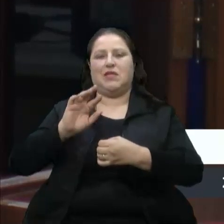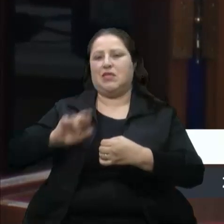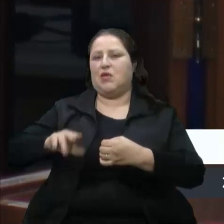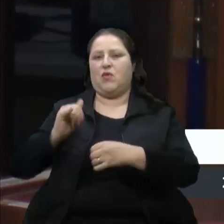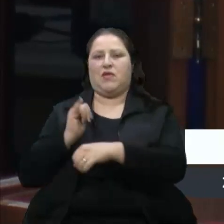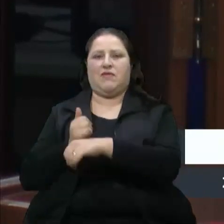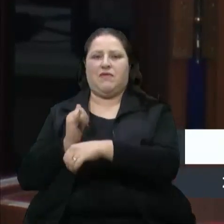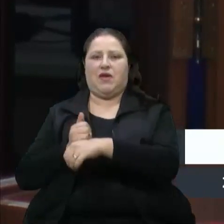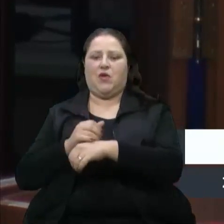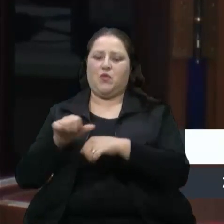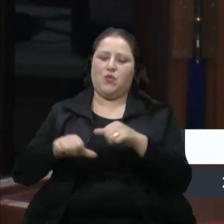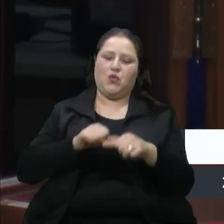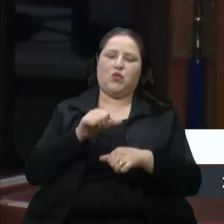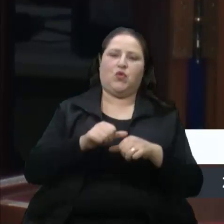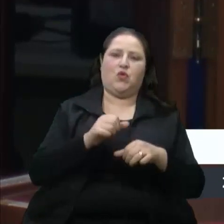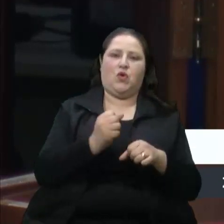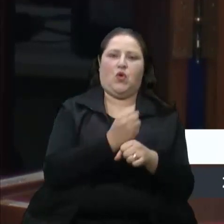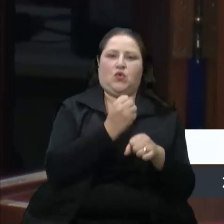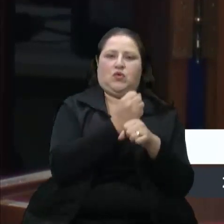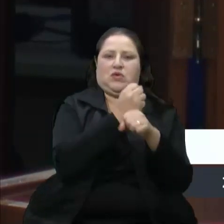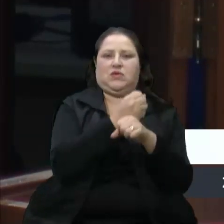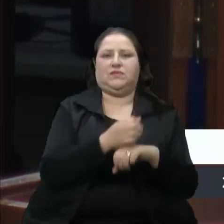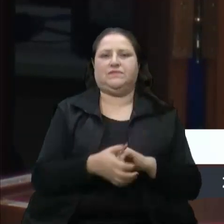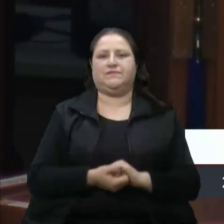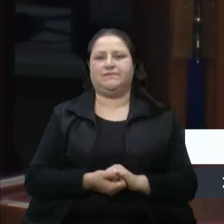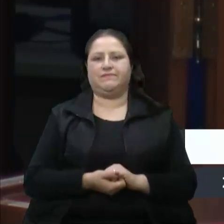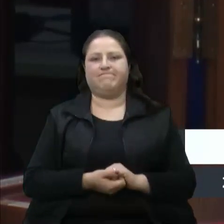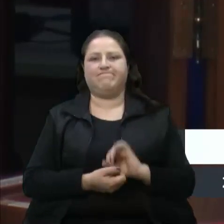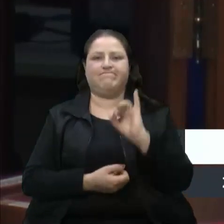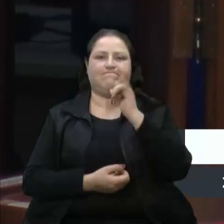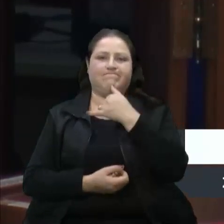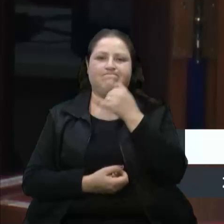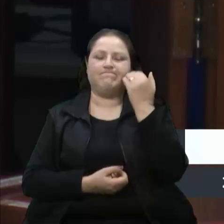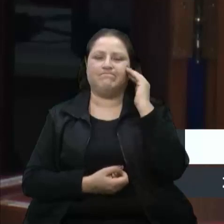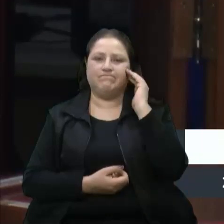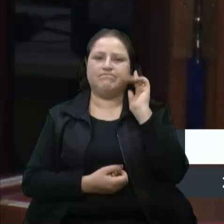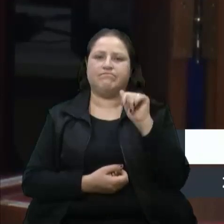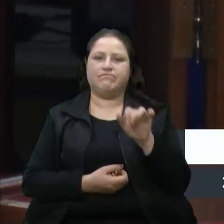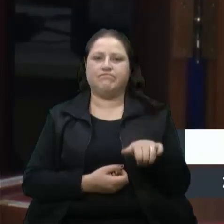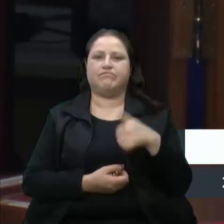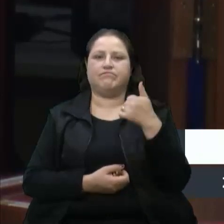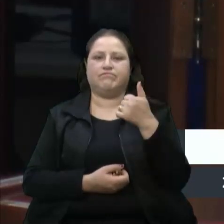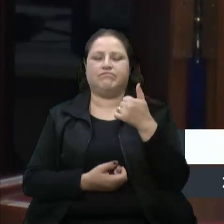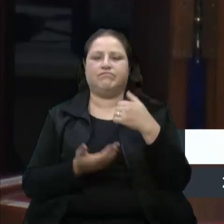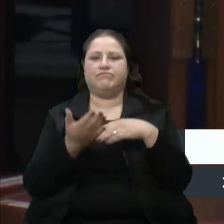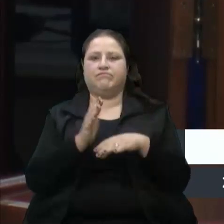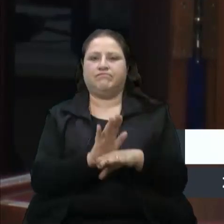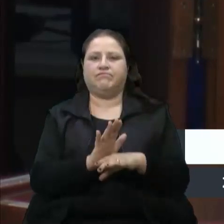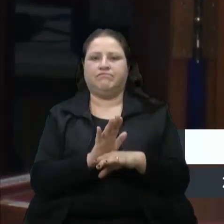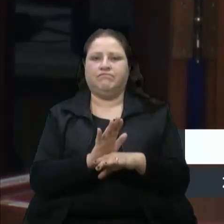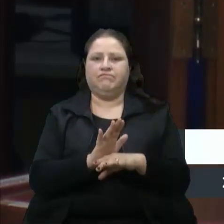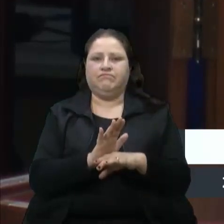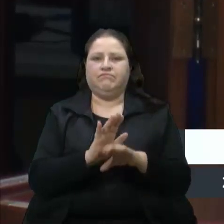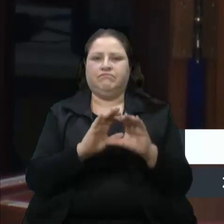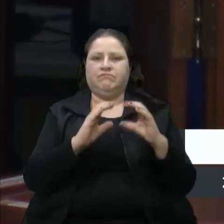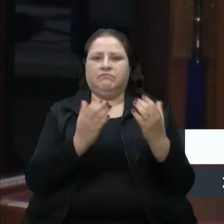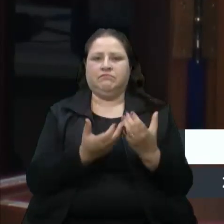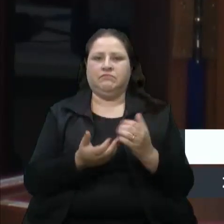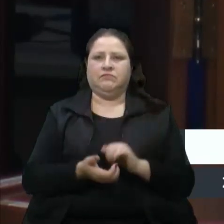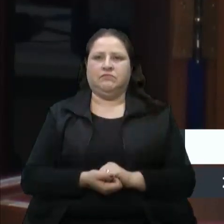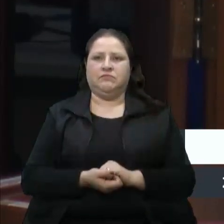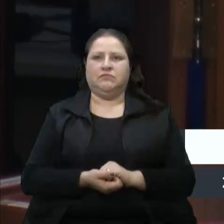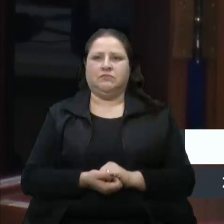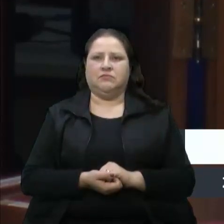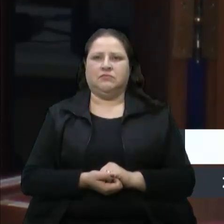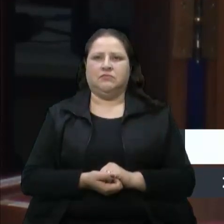né, infelizmente, entender que é pelo bem da comunidade uma tampa de bueiro, um fio de